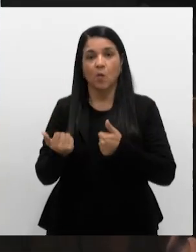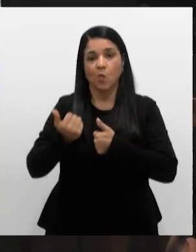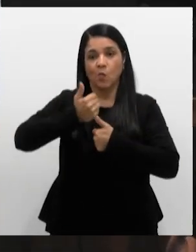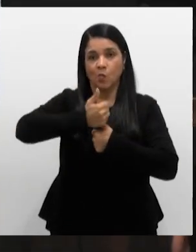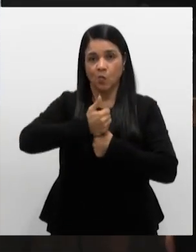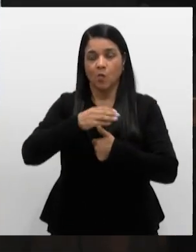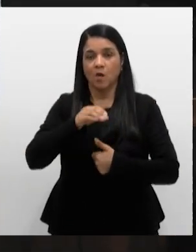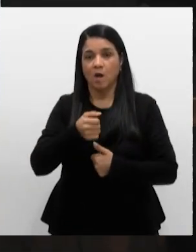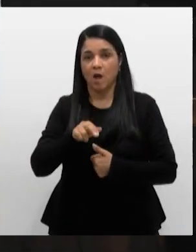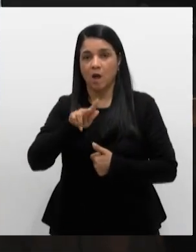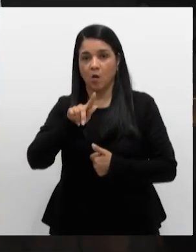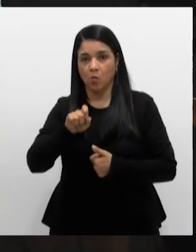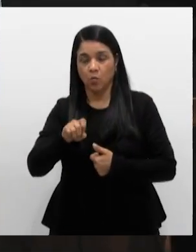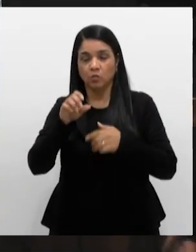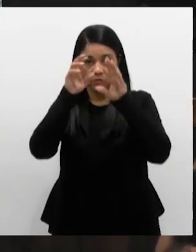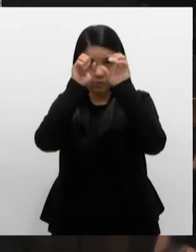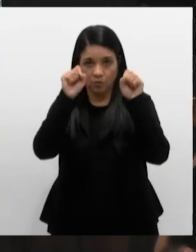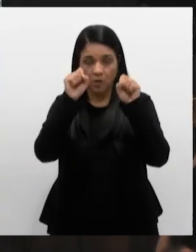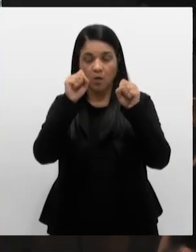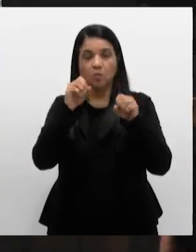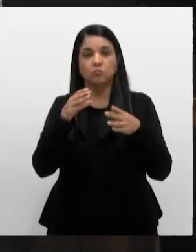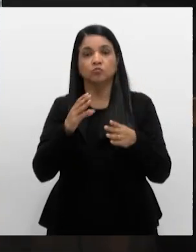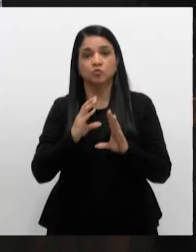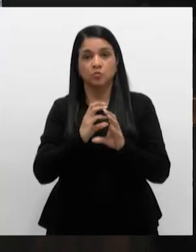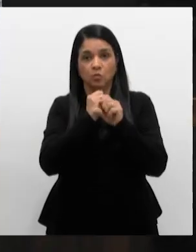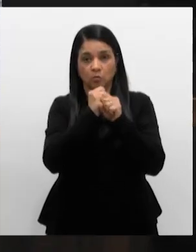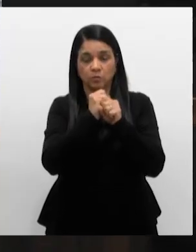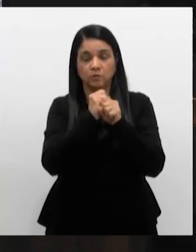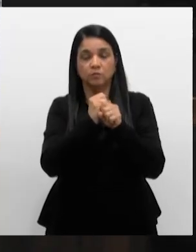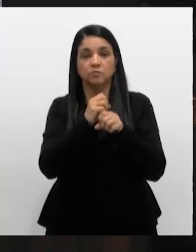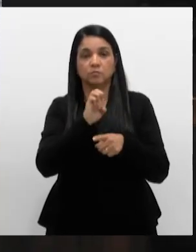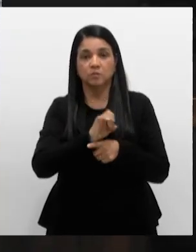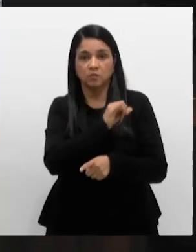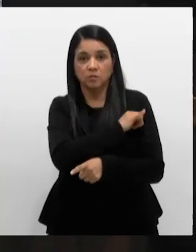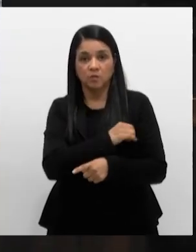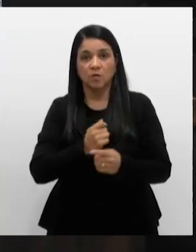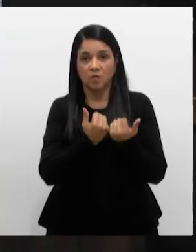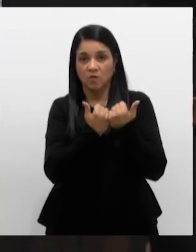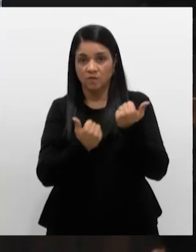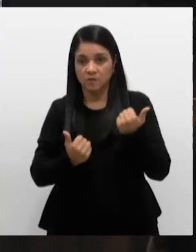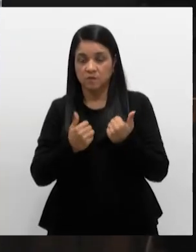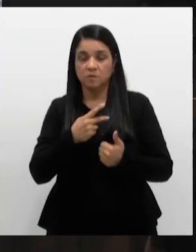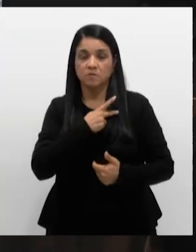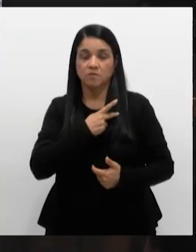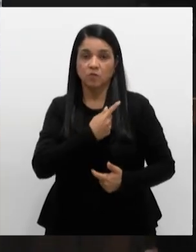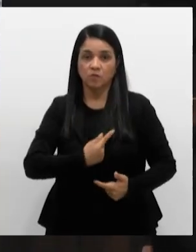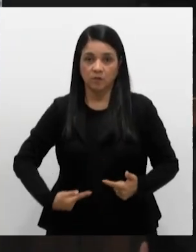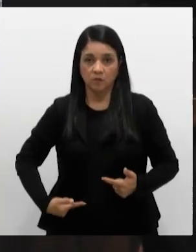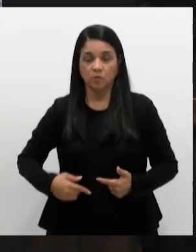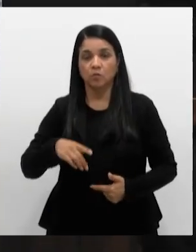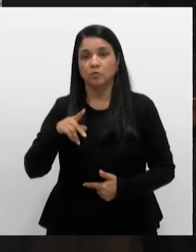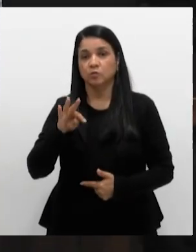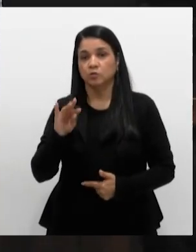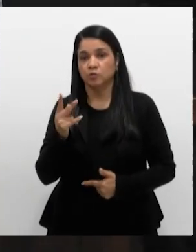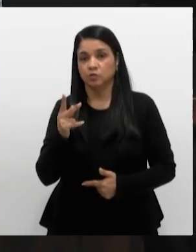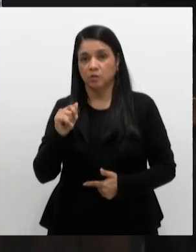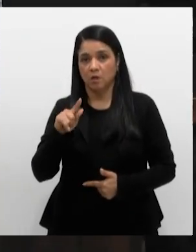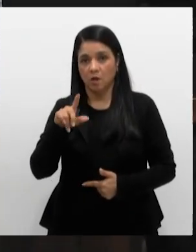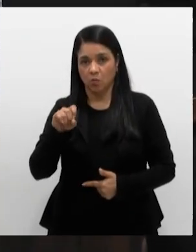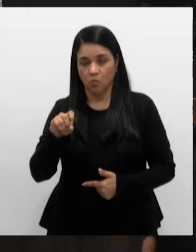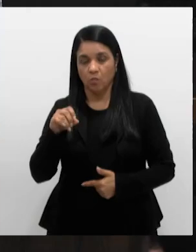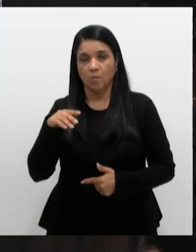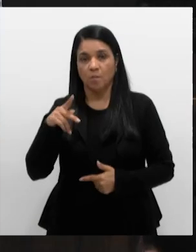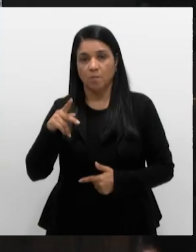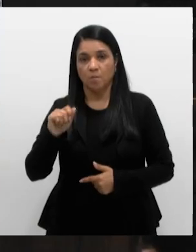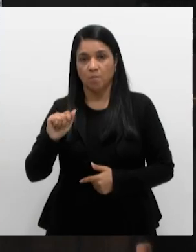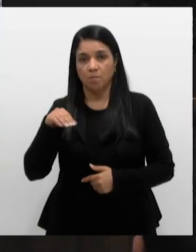do Tribunal de Contas do Estado do Rio de Janeiro, excelentíssimo vice-governador, senhor Tiago Pampolha Gonçalves. Sendo assim,